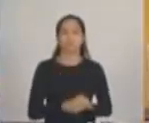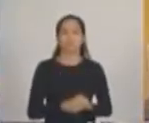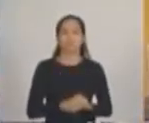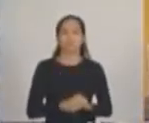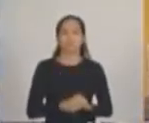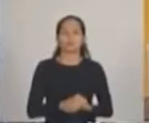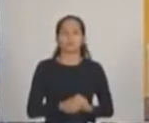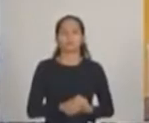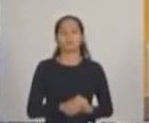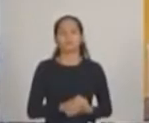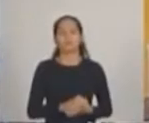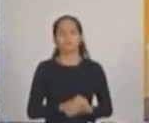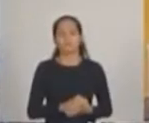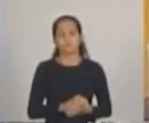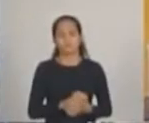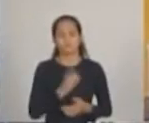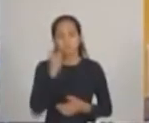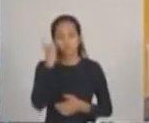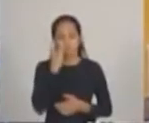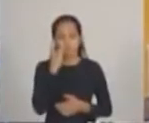Deputado Alexandre Chambinho.